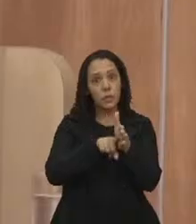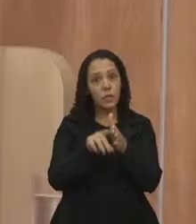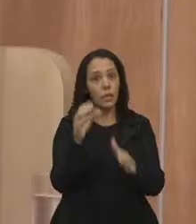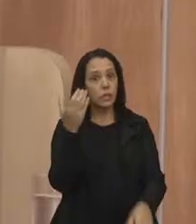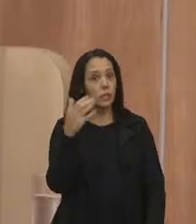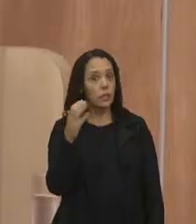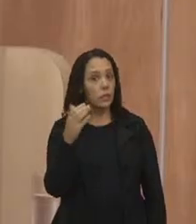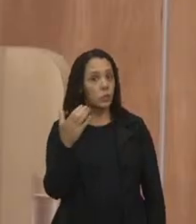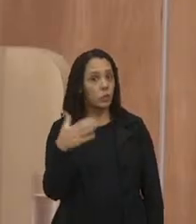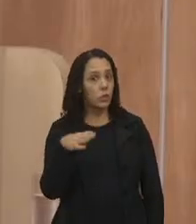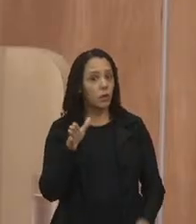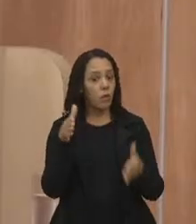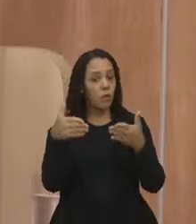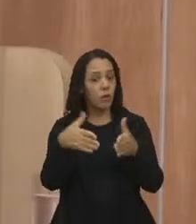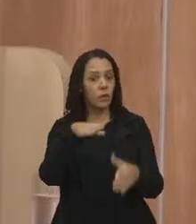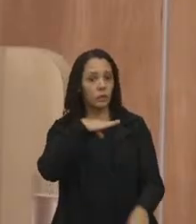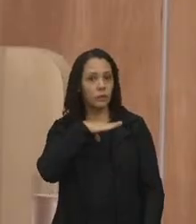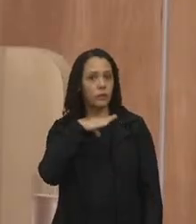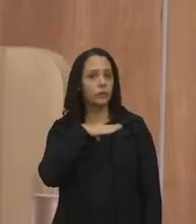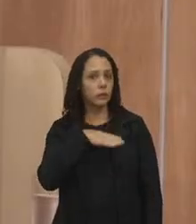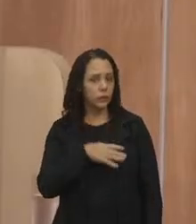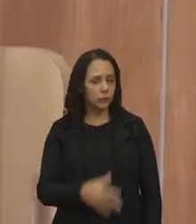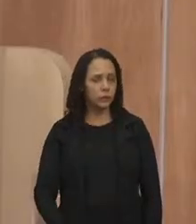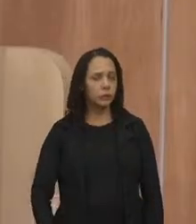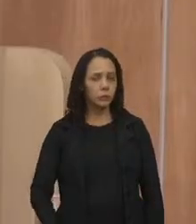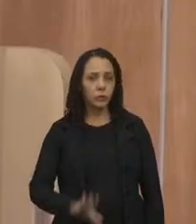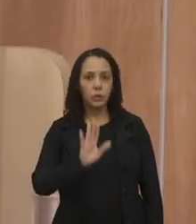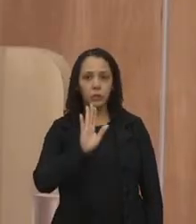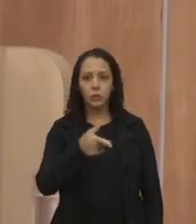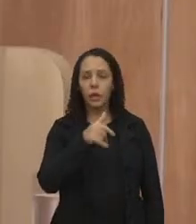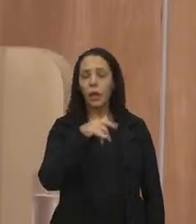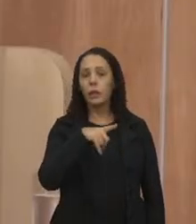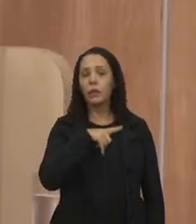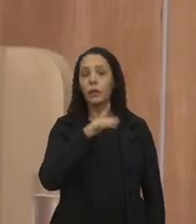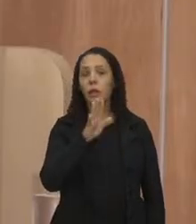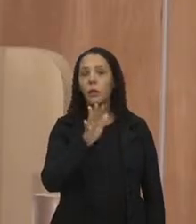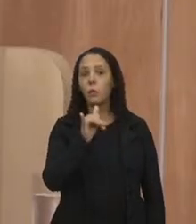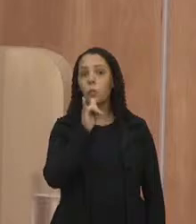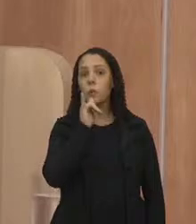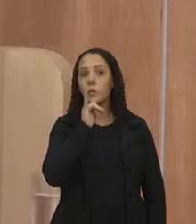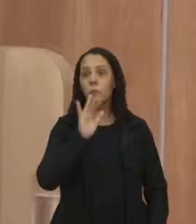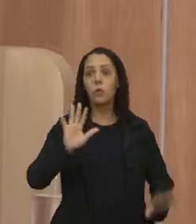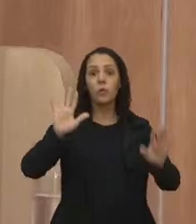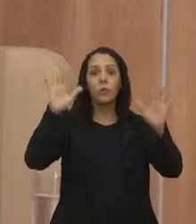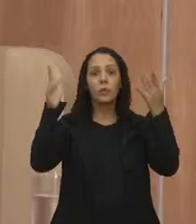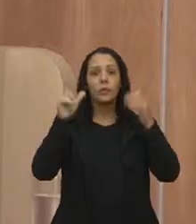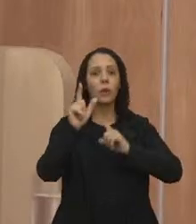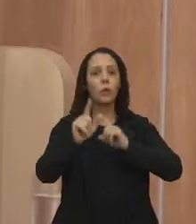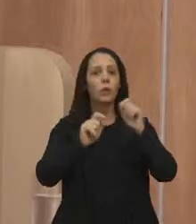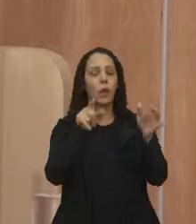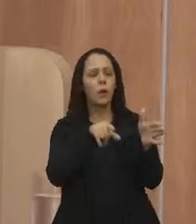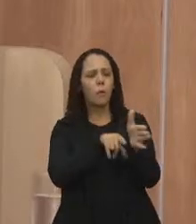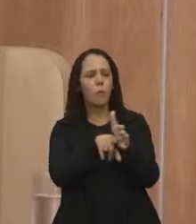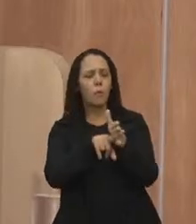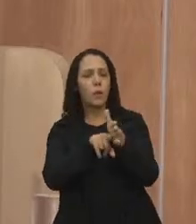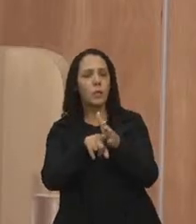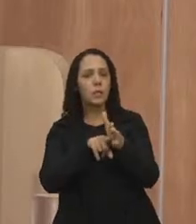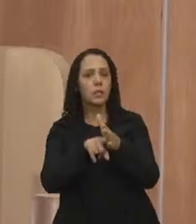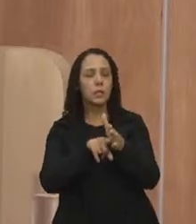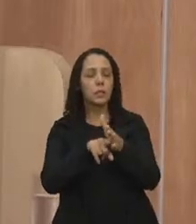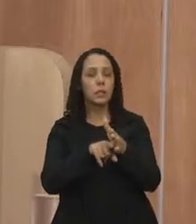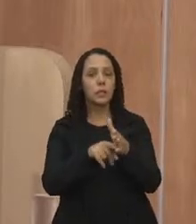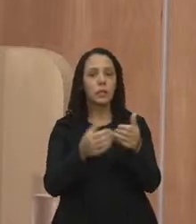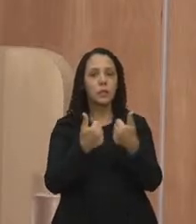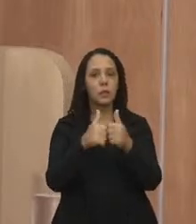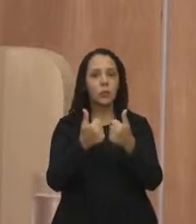cidade, né? A gente tem um exemplo já super festejado, que é a pesquisa de satisfação no